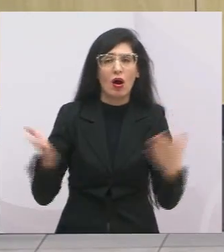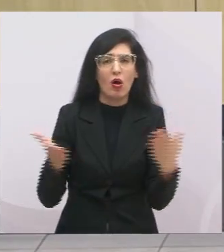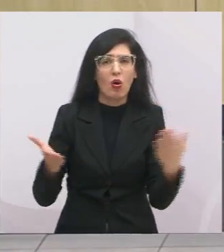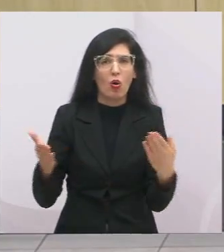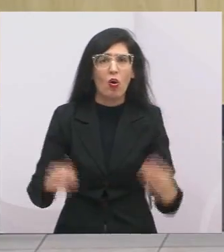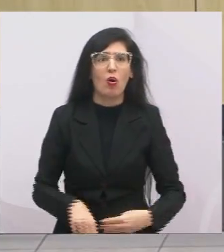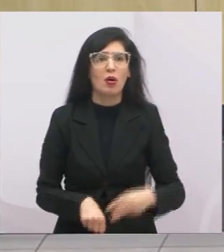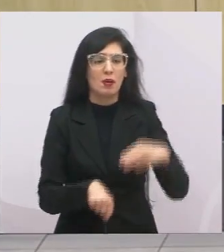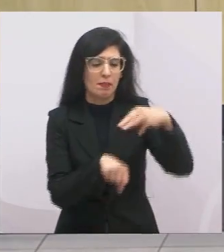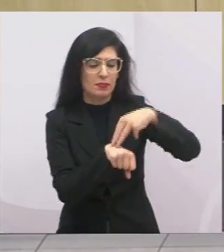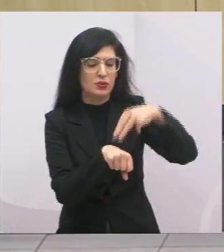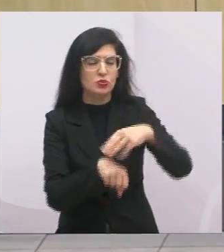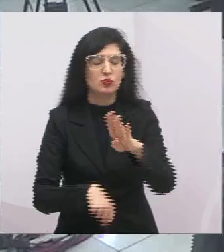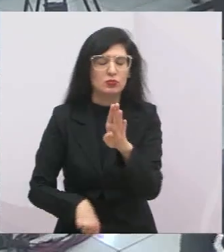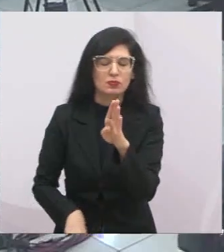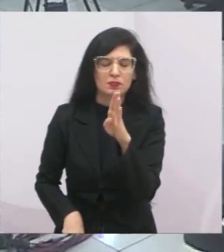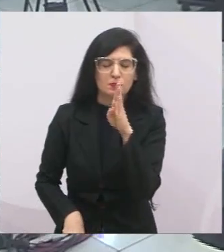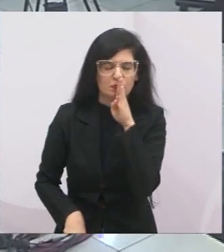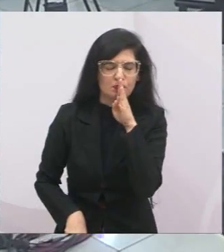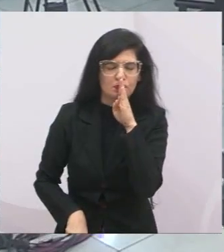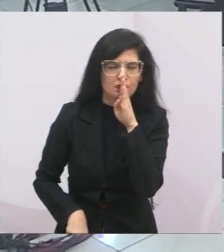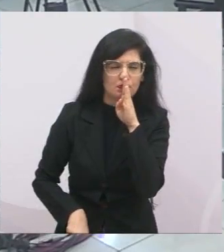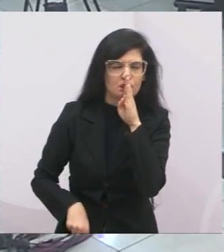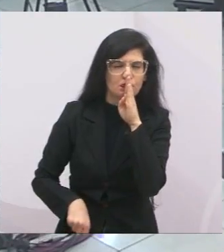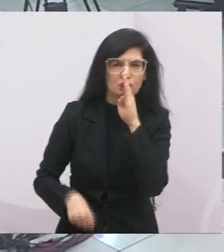alguns instantes de silêncio.